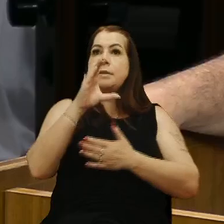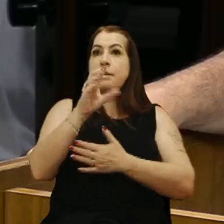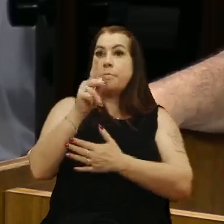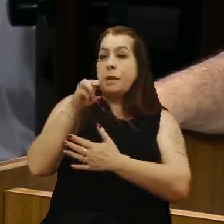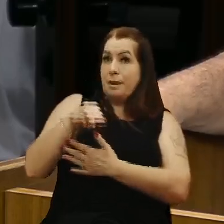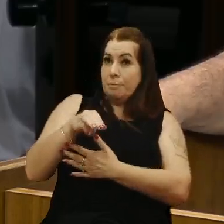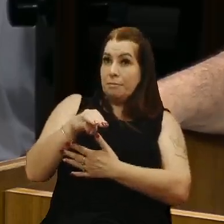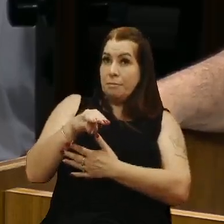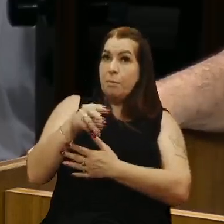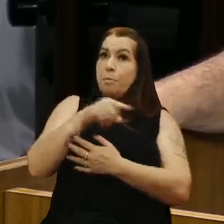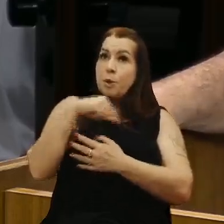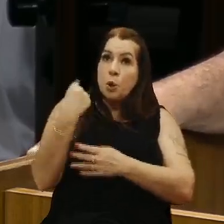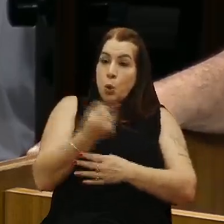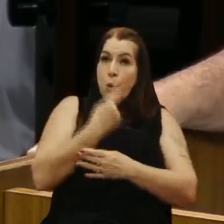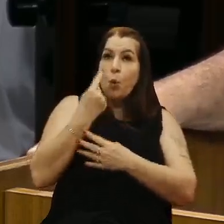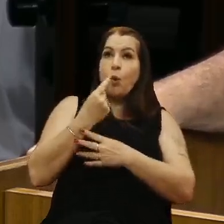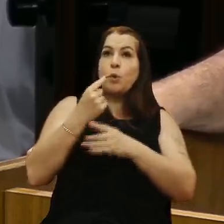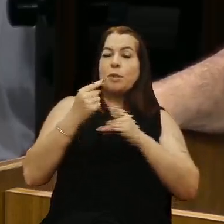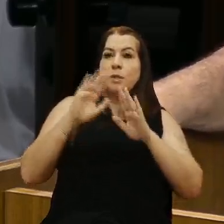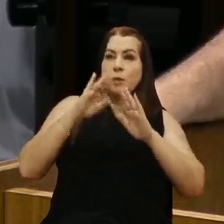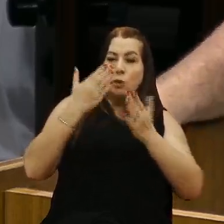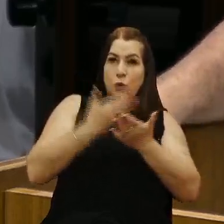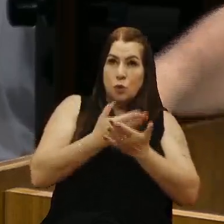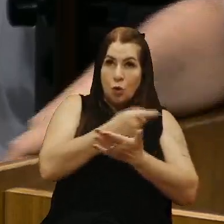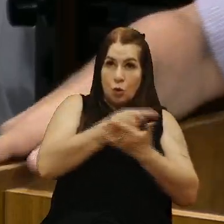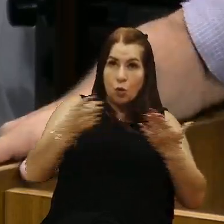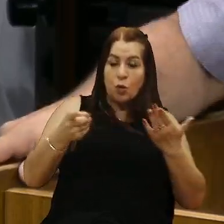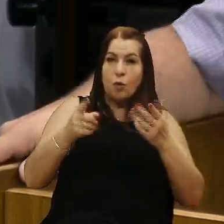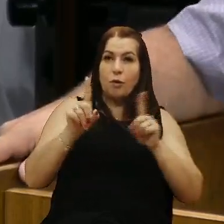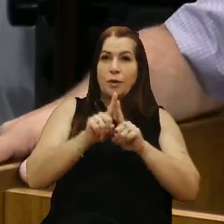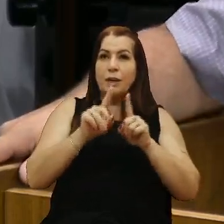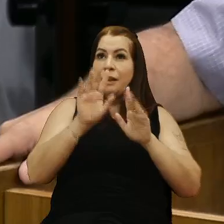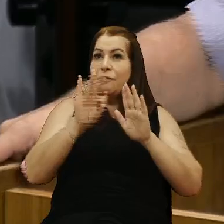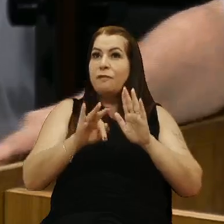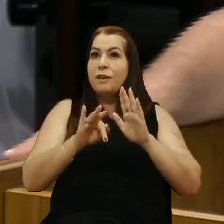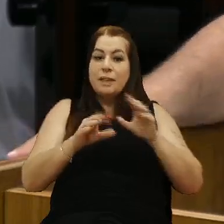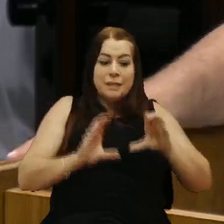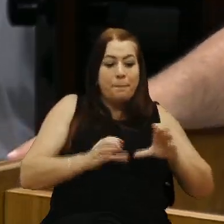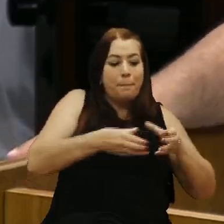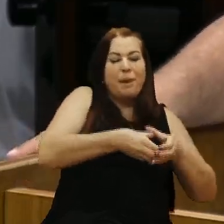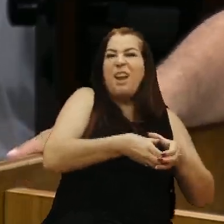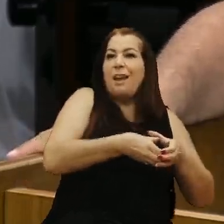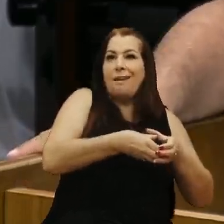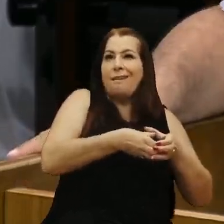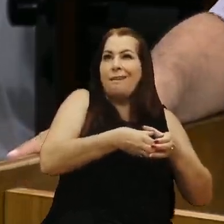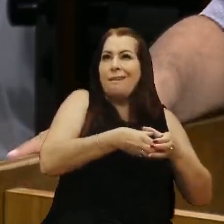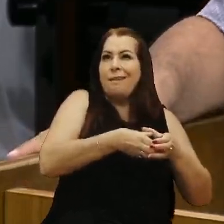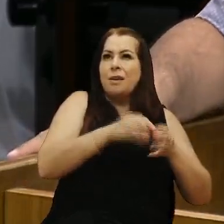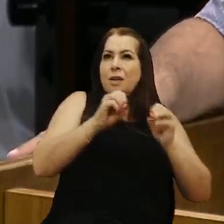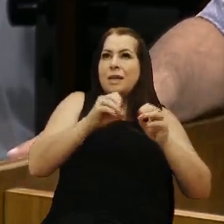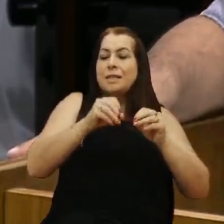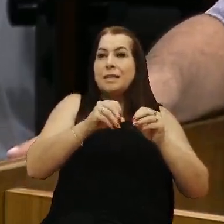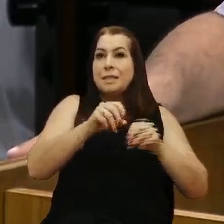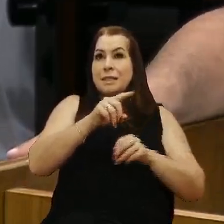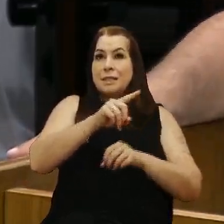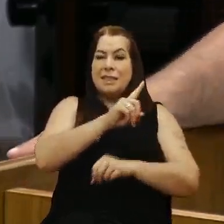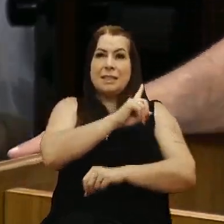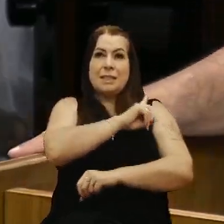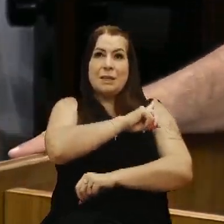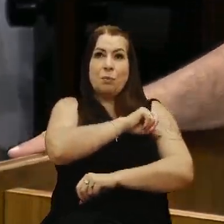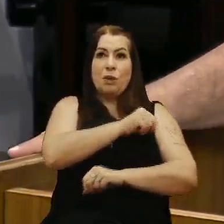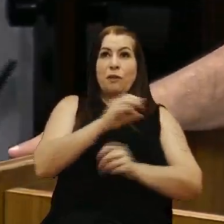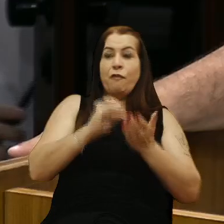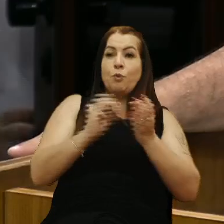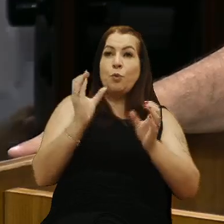CPMs, para que as nossas escolas deixassem de ser pequenas e de ensino fundamental